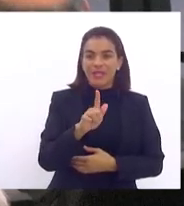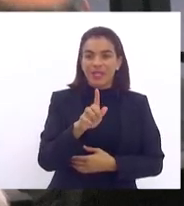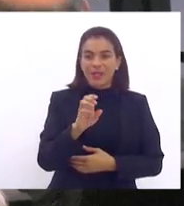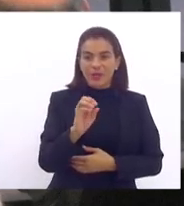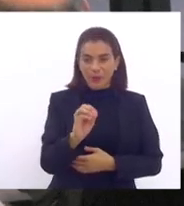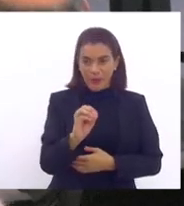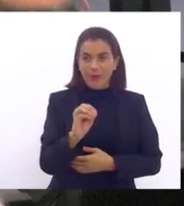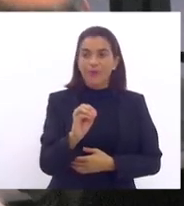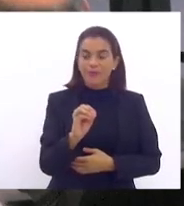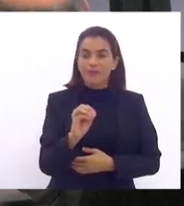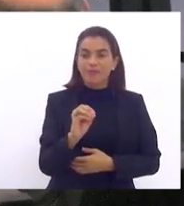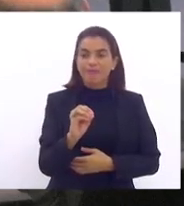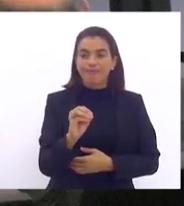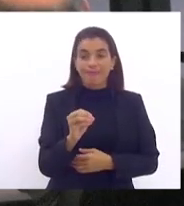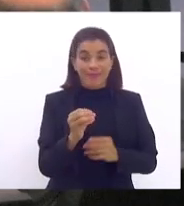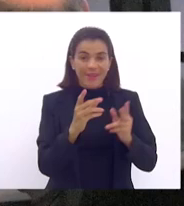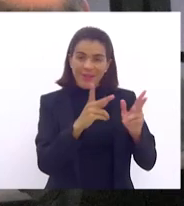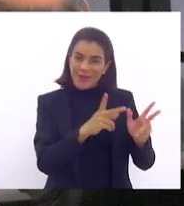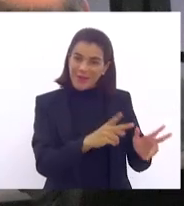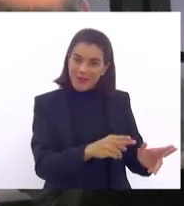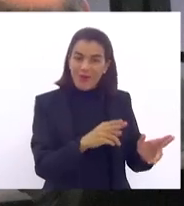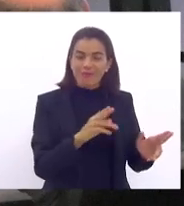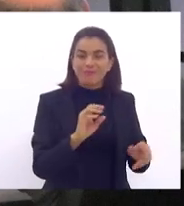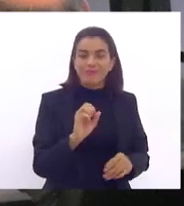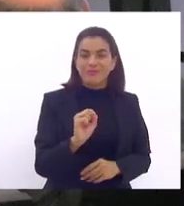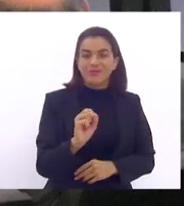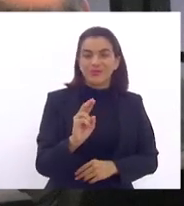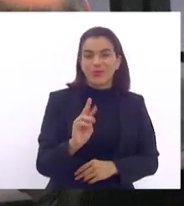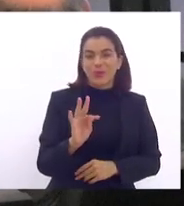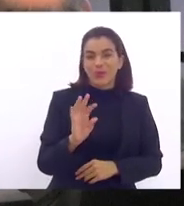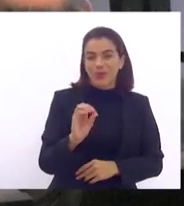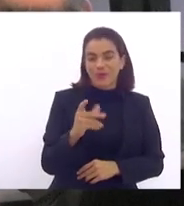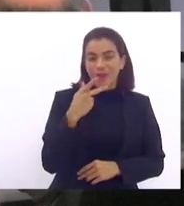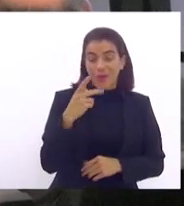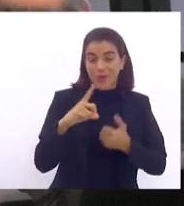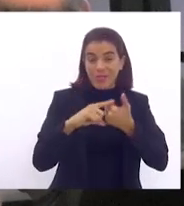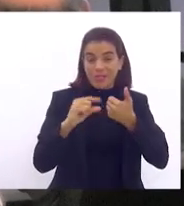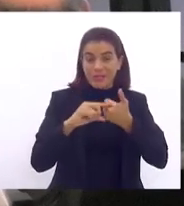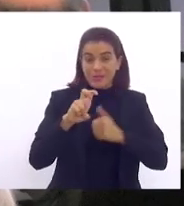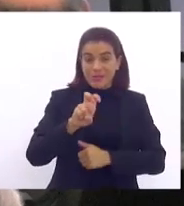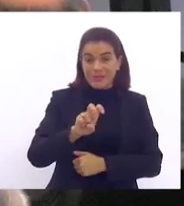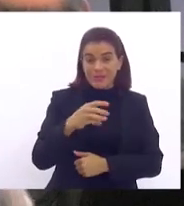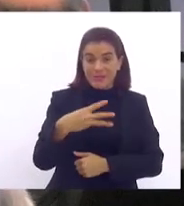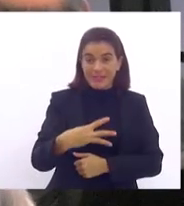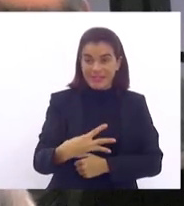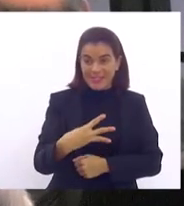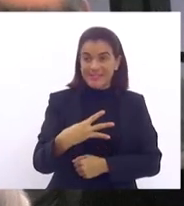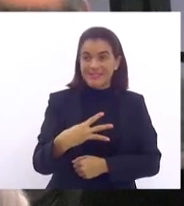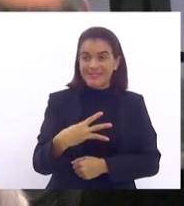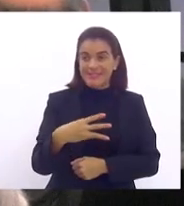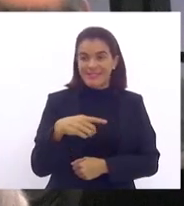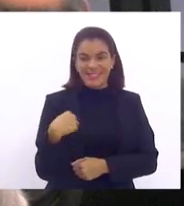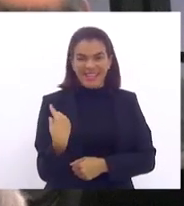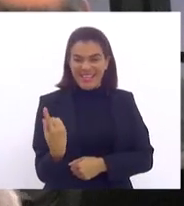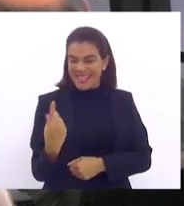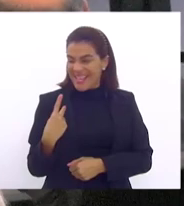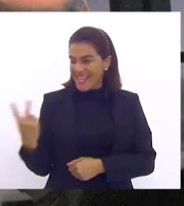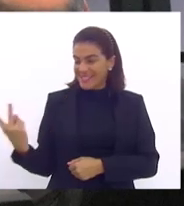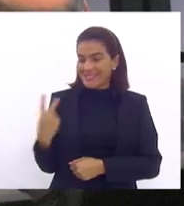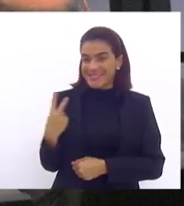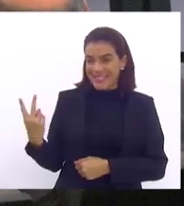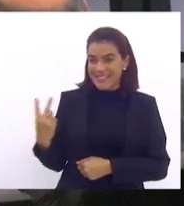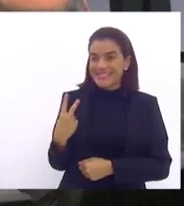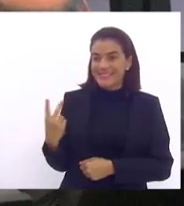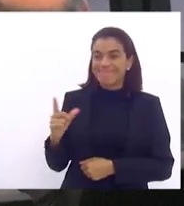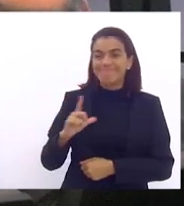matéria como o nosso querido solto tratou do artigo 53 e a gente né Rodrigo tem aqui